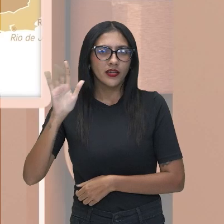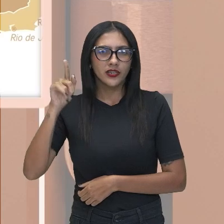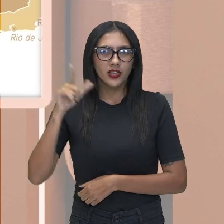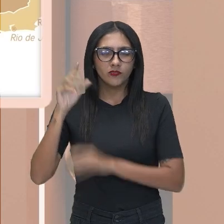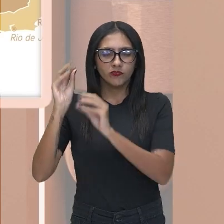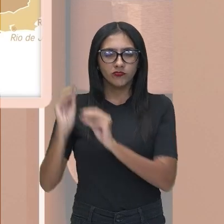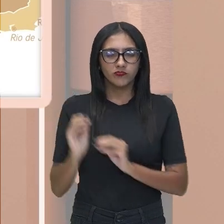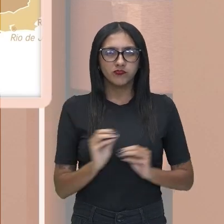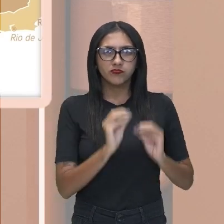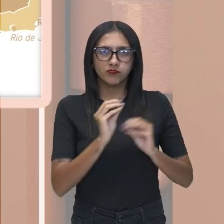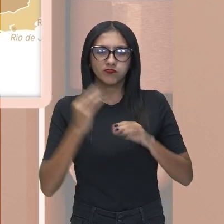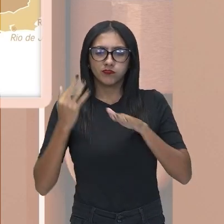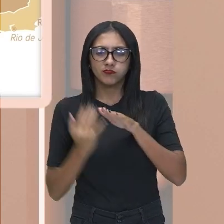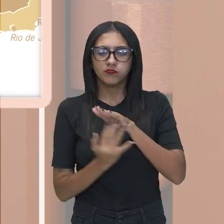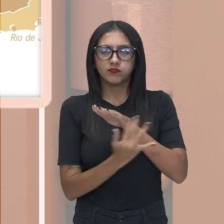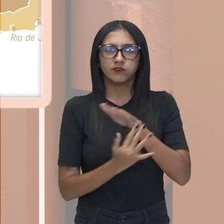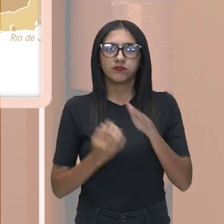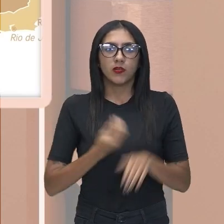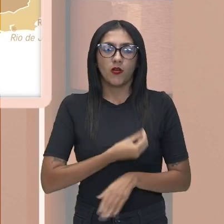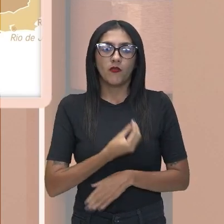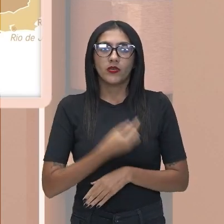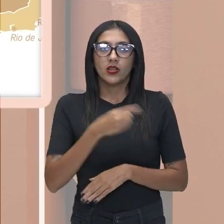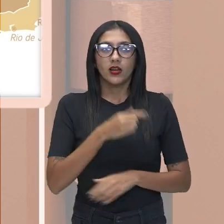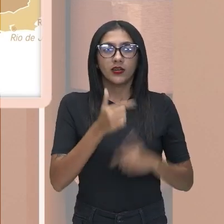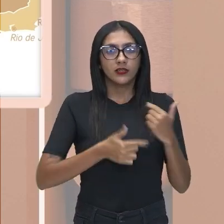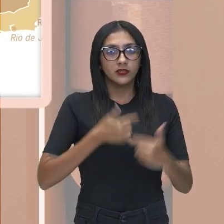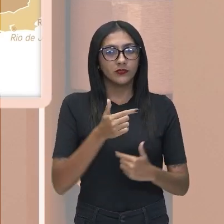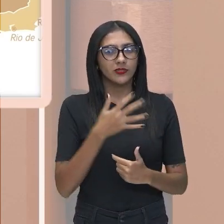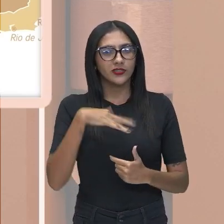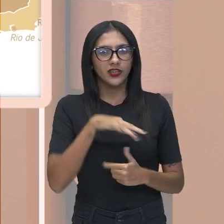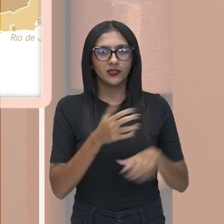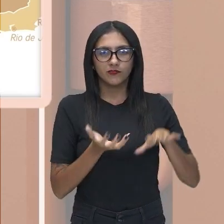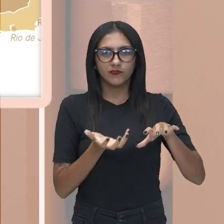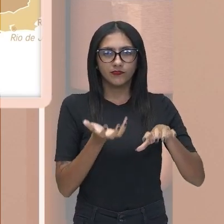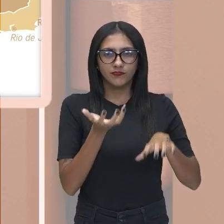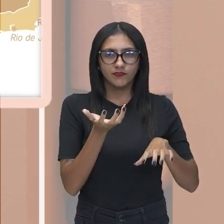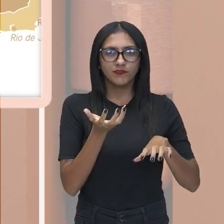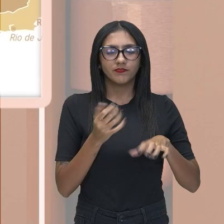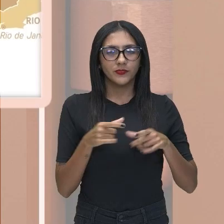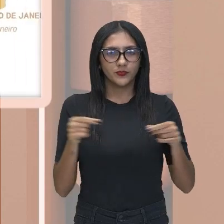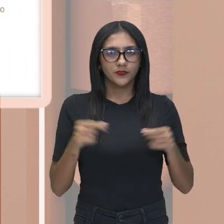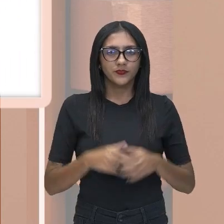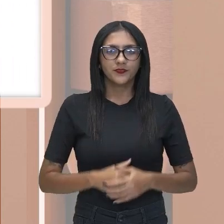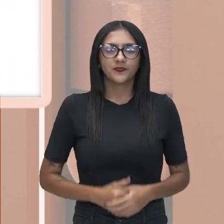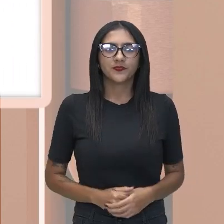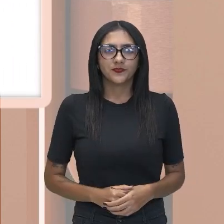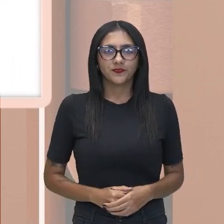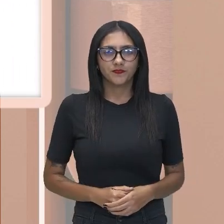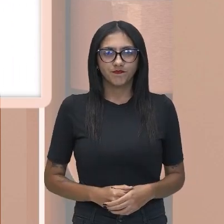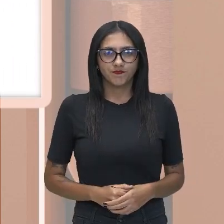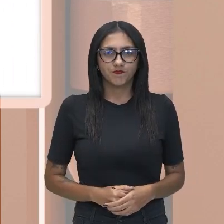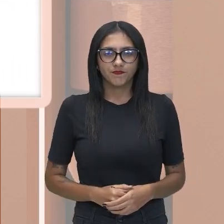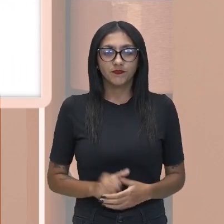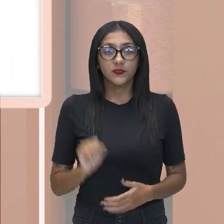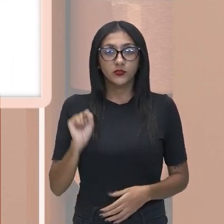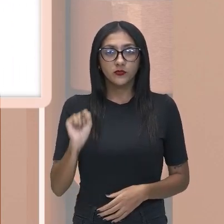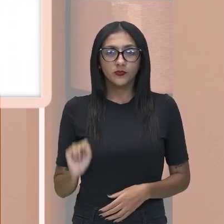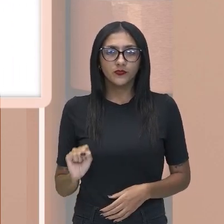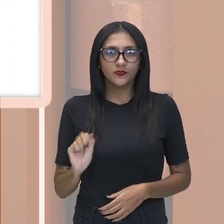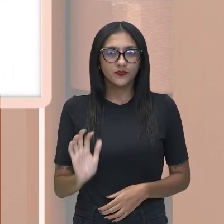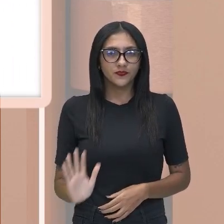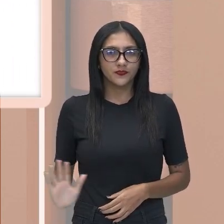né, que foram trabalhar lá na construção de Brasília. E na região Sudeste, Na